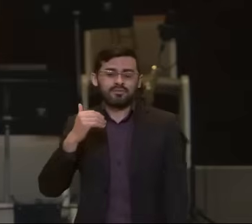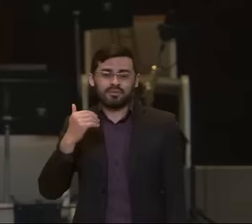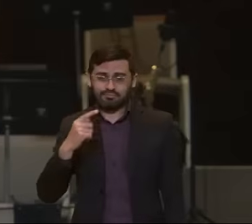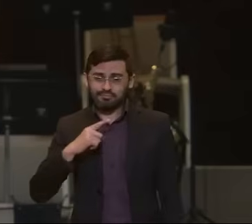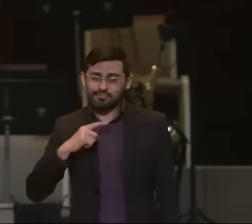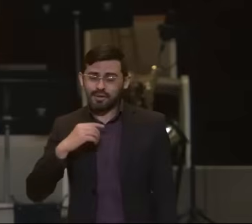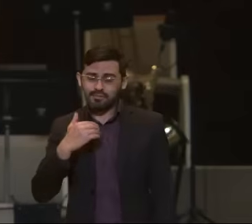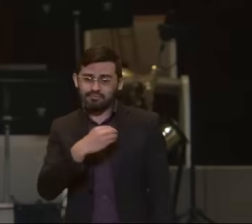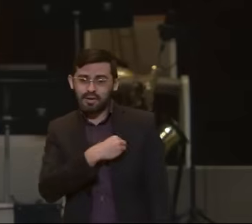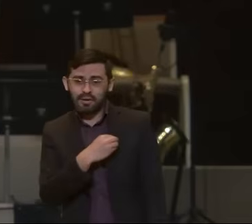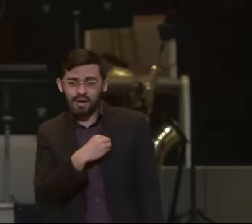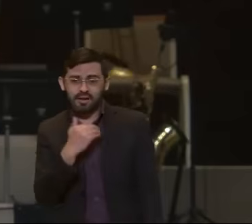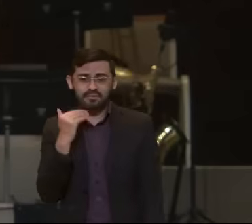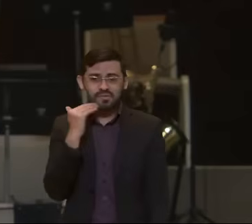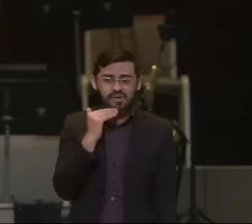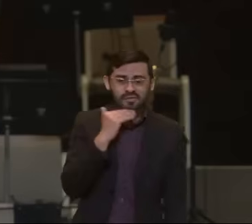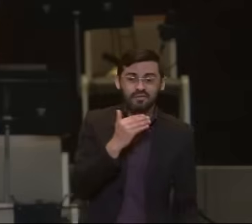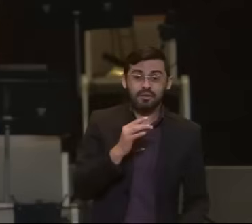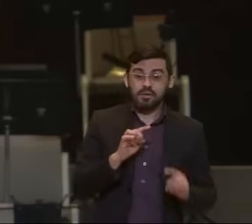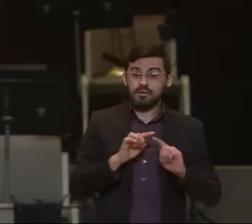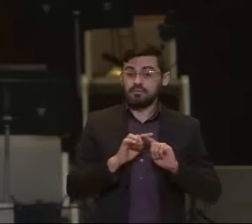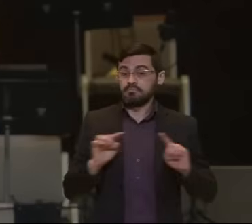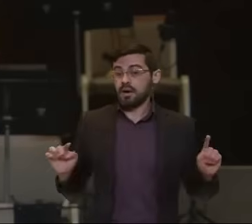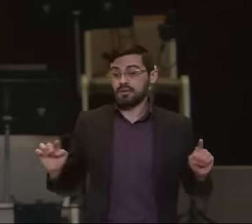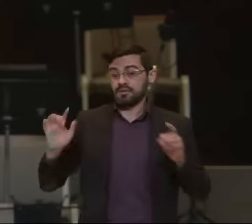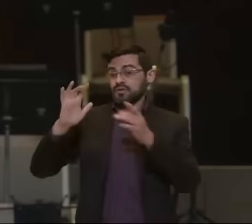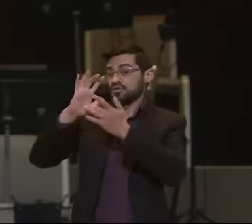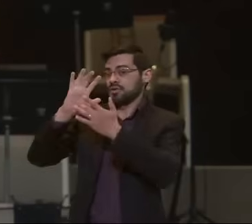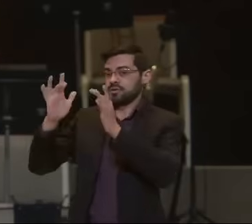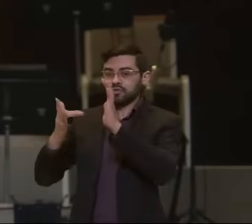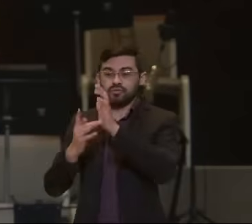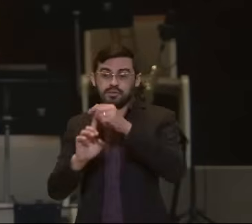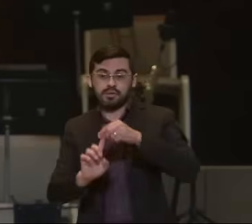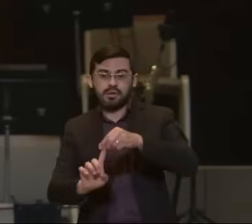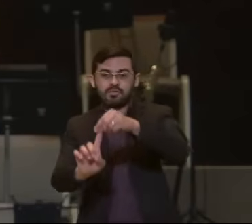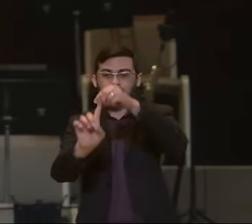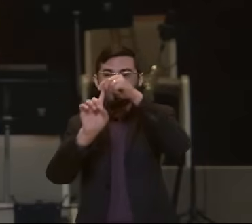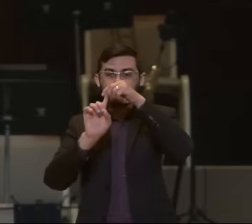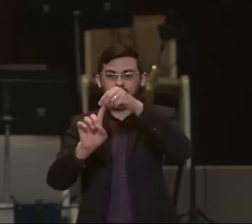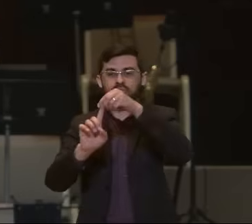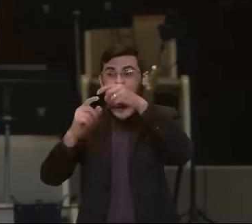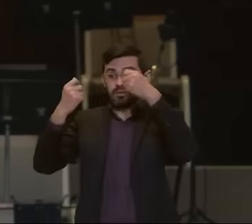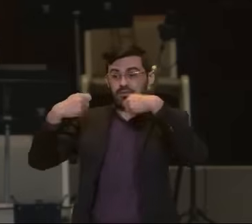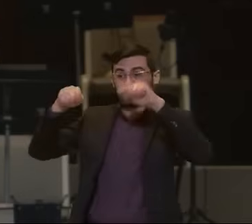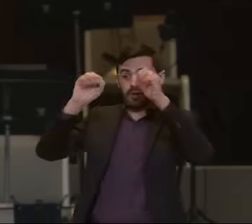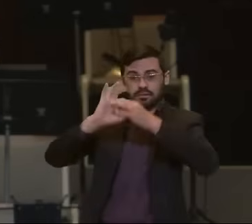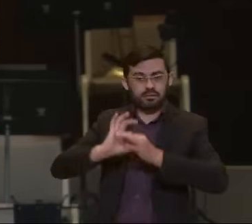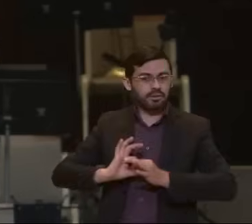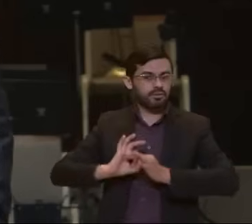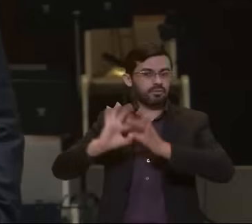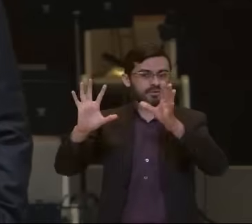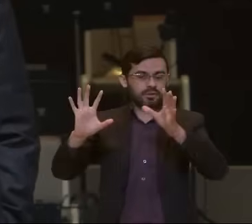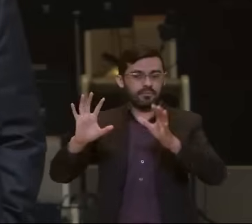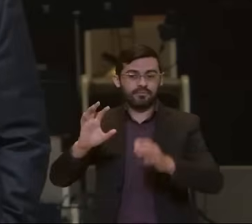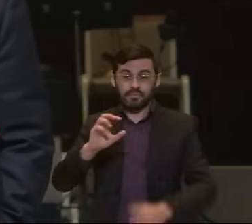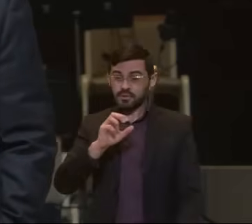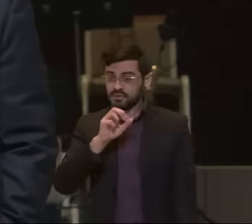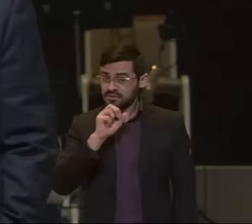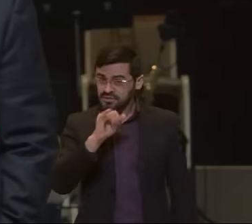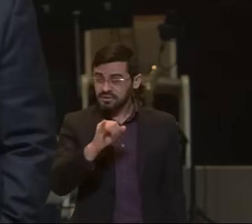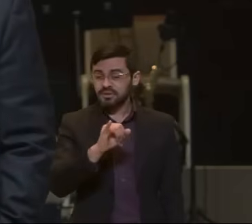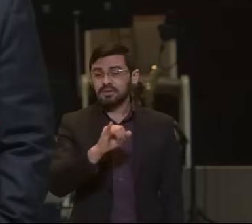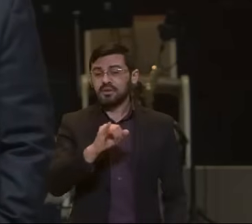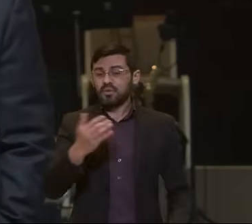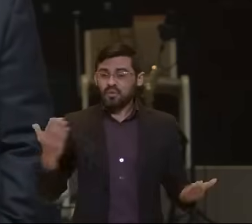eu. Mas Jesus é aquele que opera a libertação na nossa vida. Então, se você é a